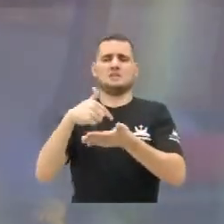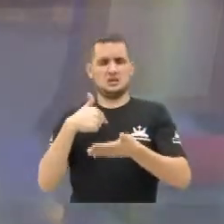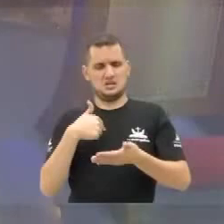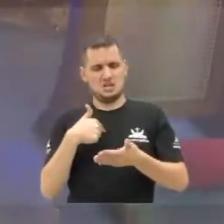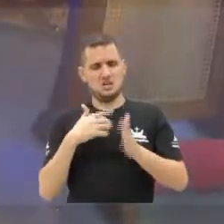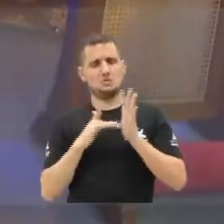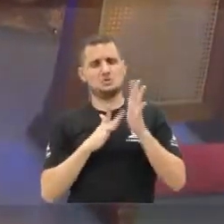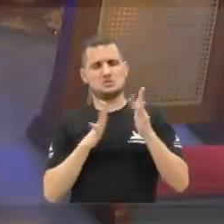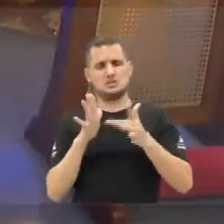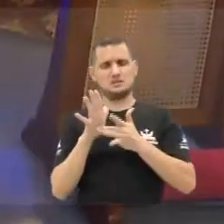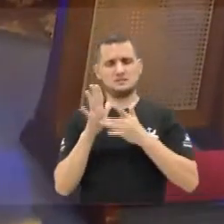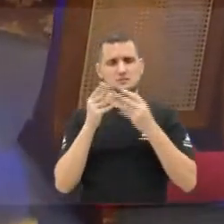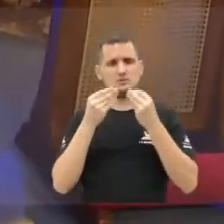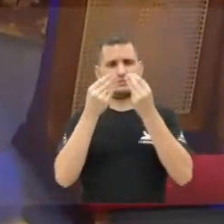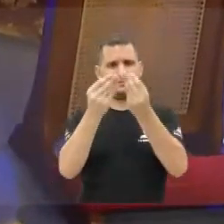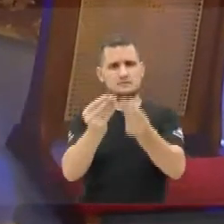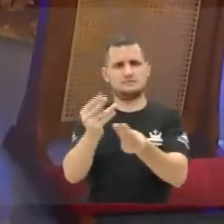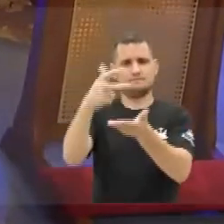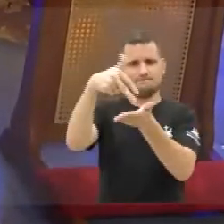eu te